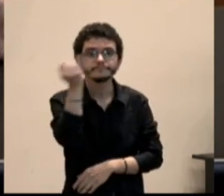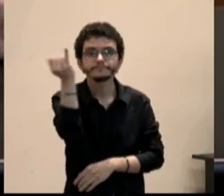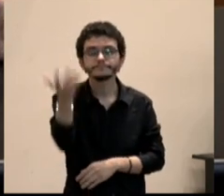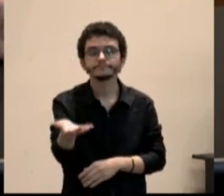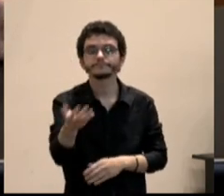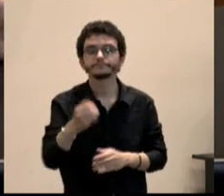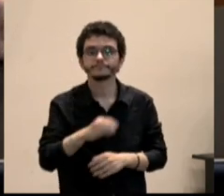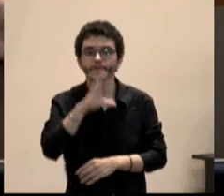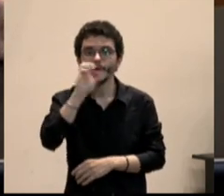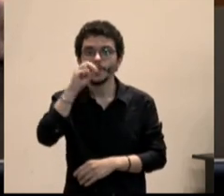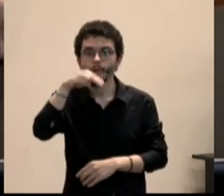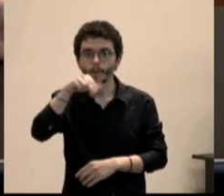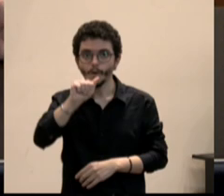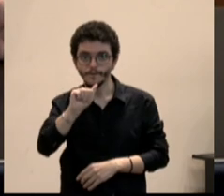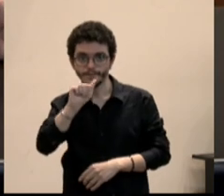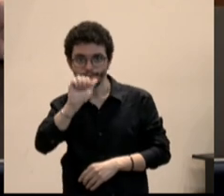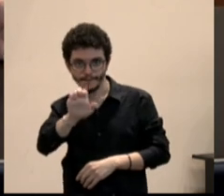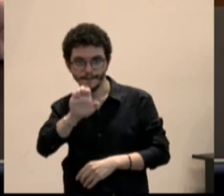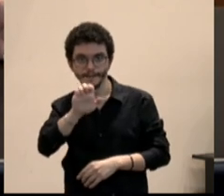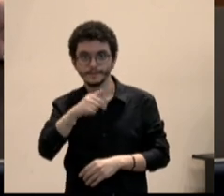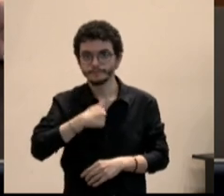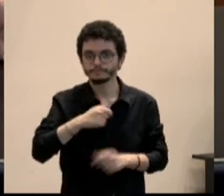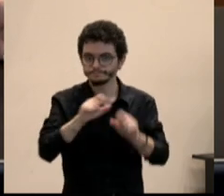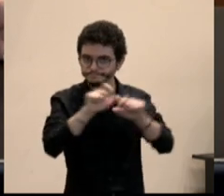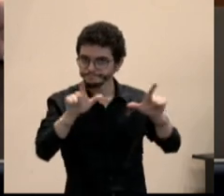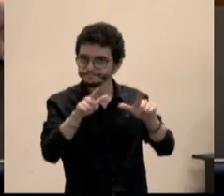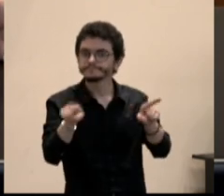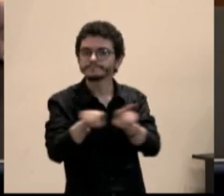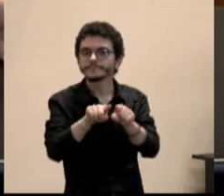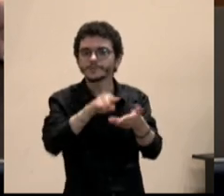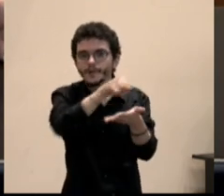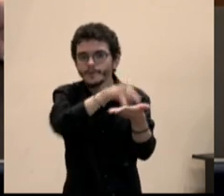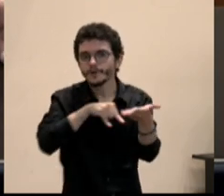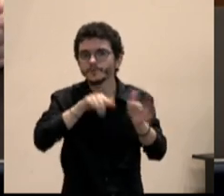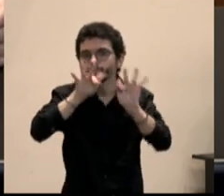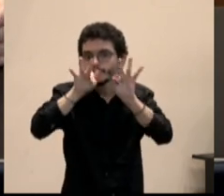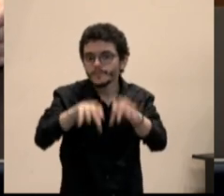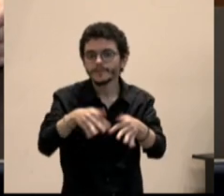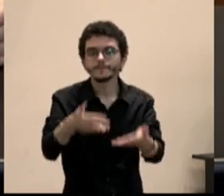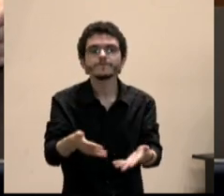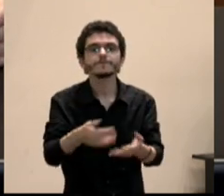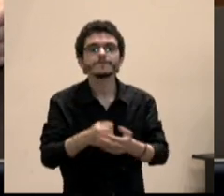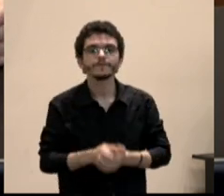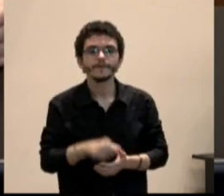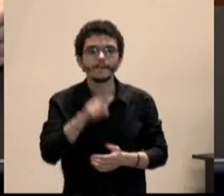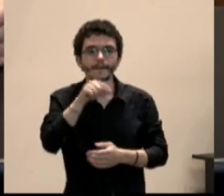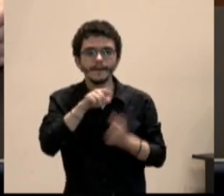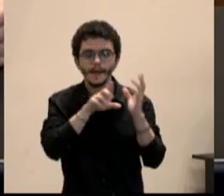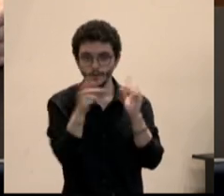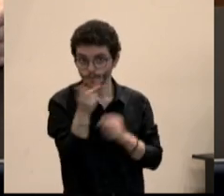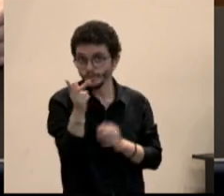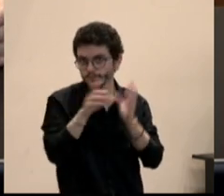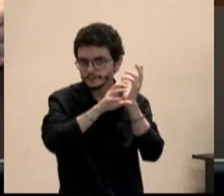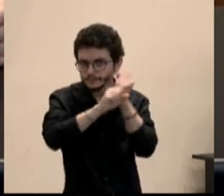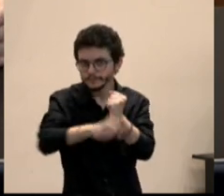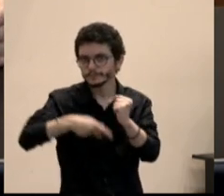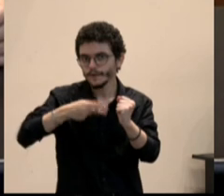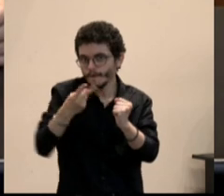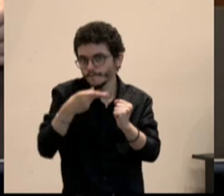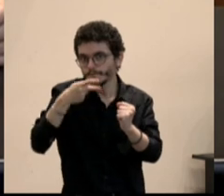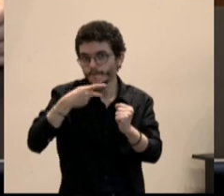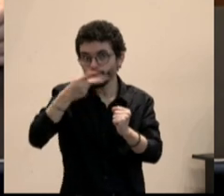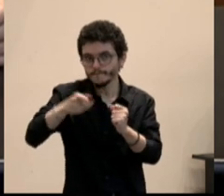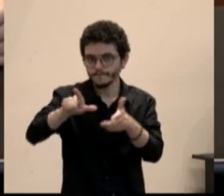da CONAI, destaco aqui, e do documento final, que são resultados, como eu disse